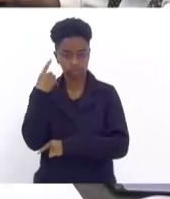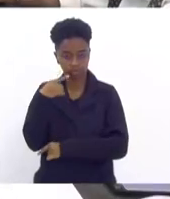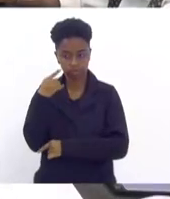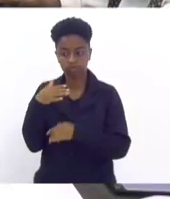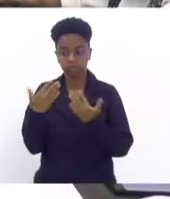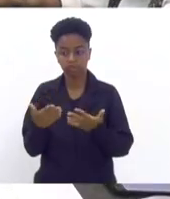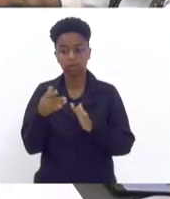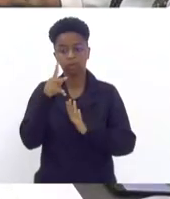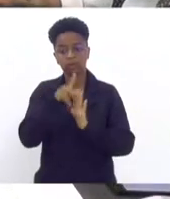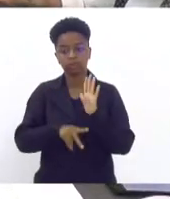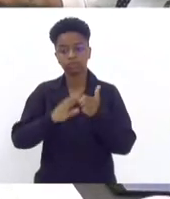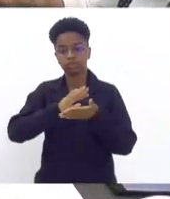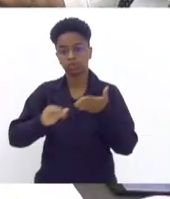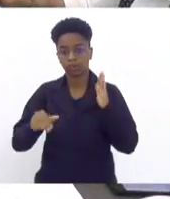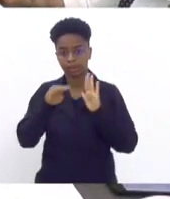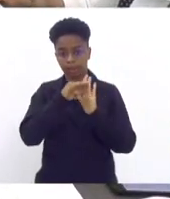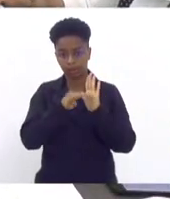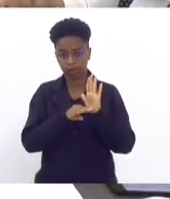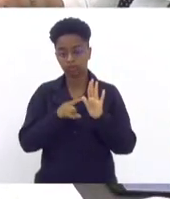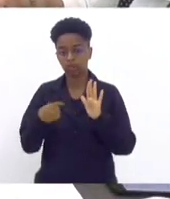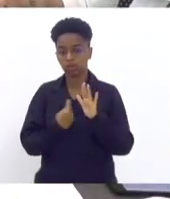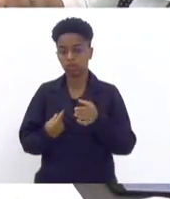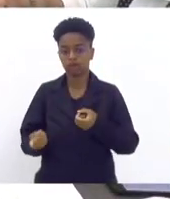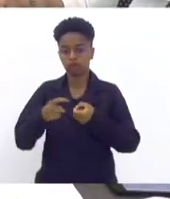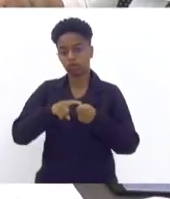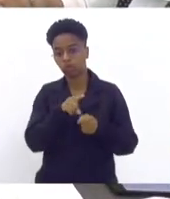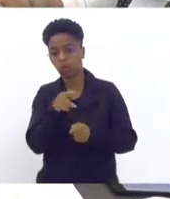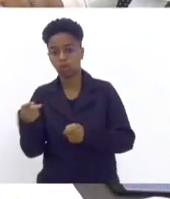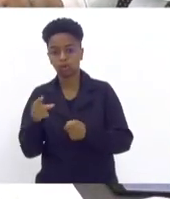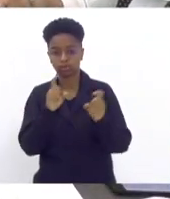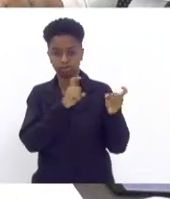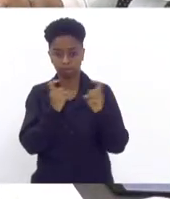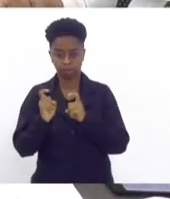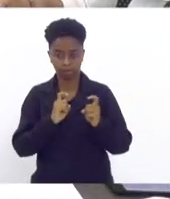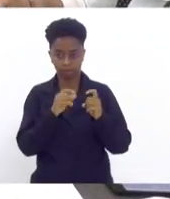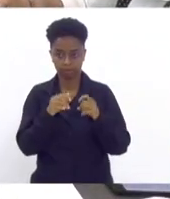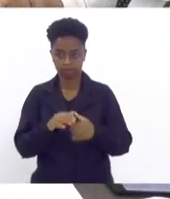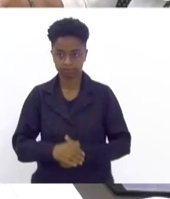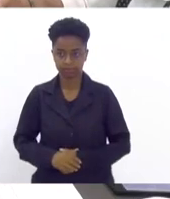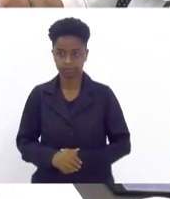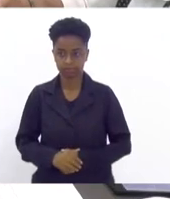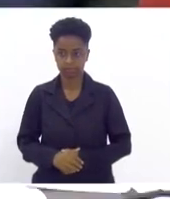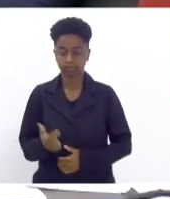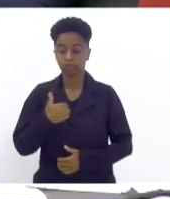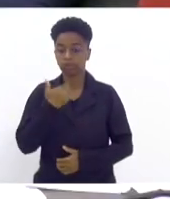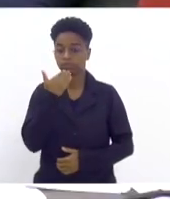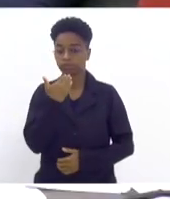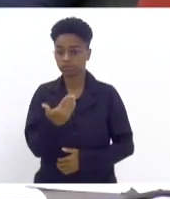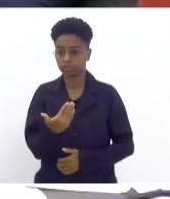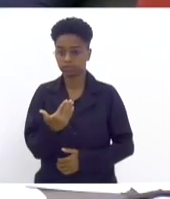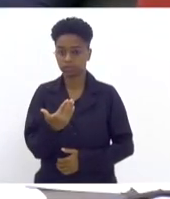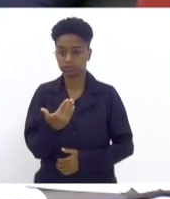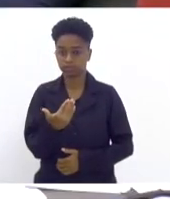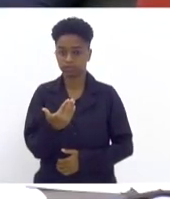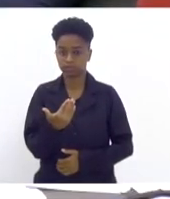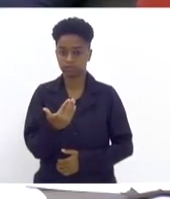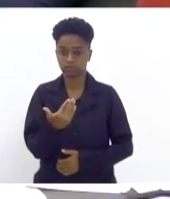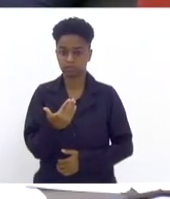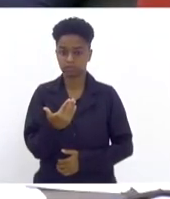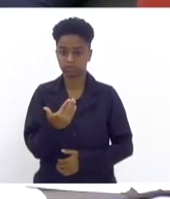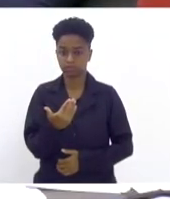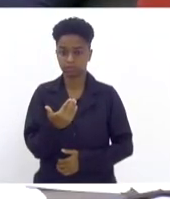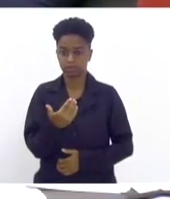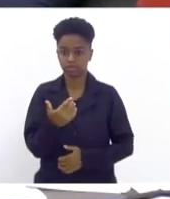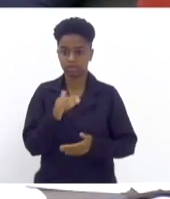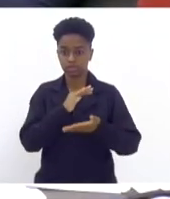projeto retirar de pauta, a gente retorna nas próximas sessões. Passo... Eu queria pedir, presidente... Pois não? O pedido do